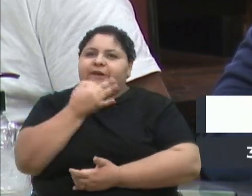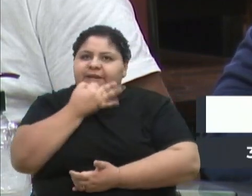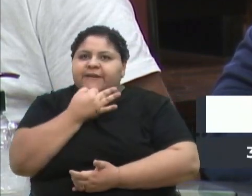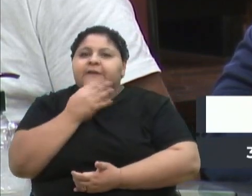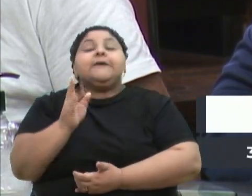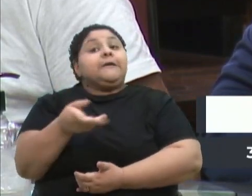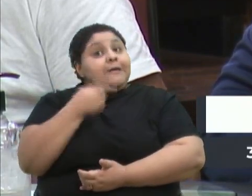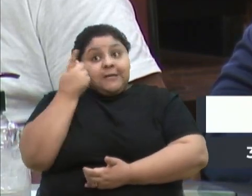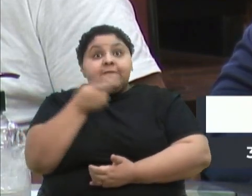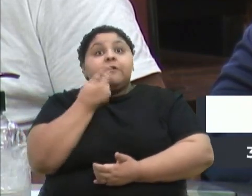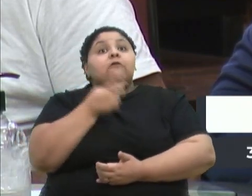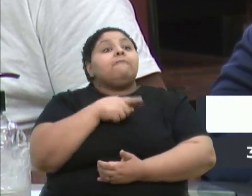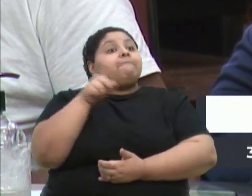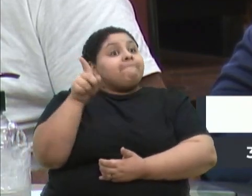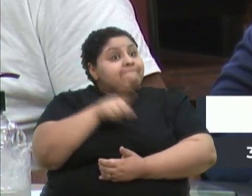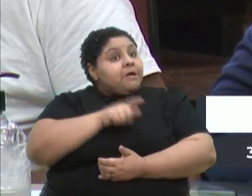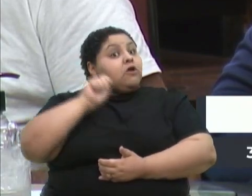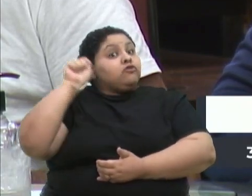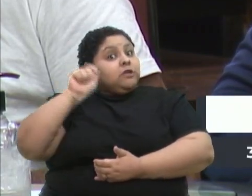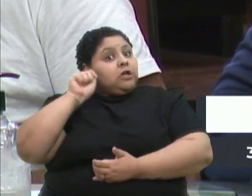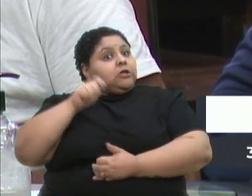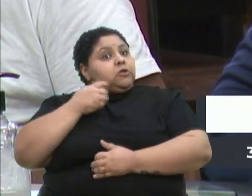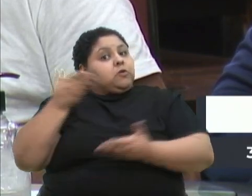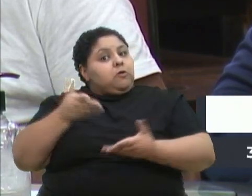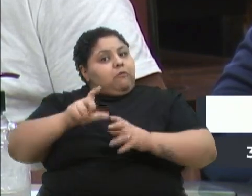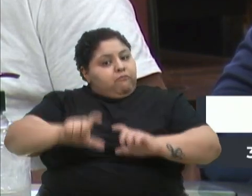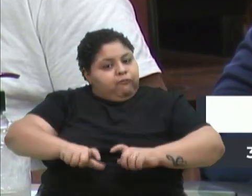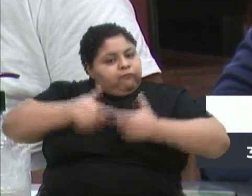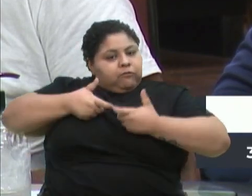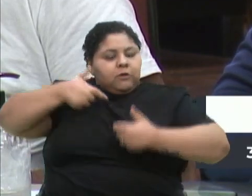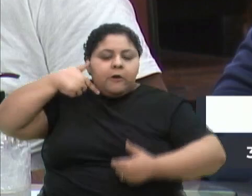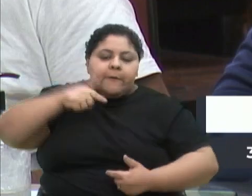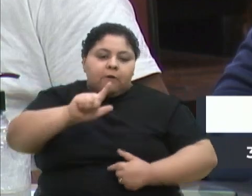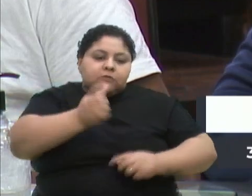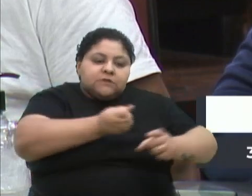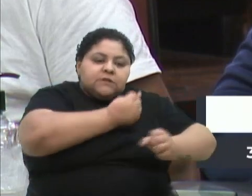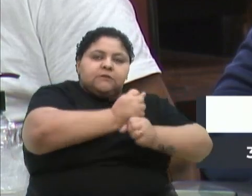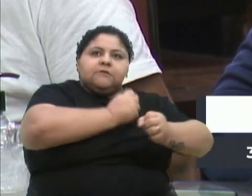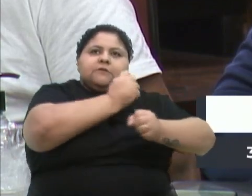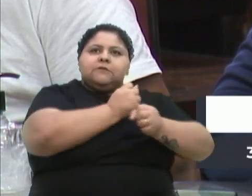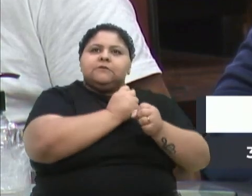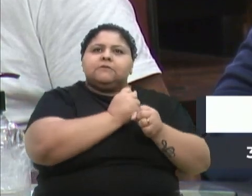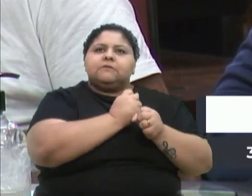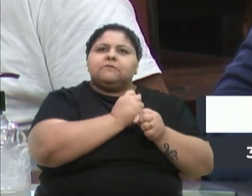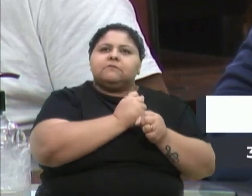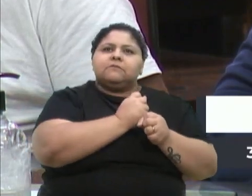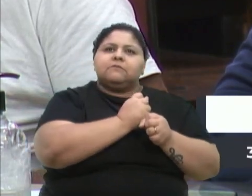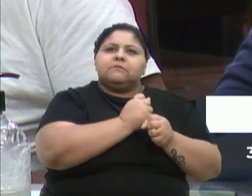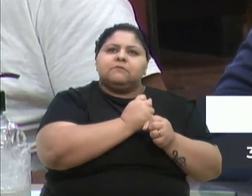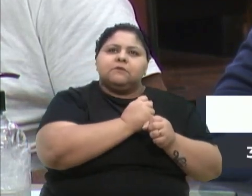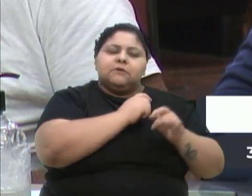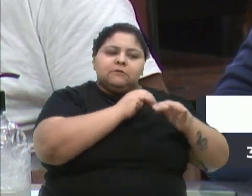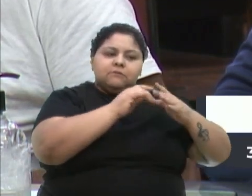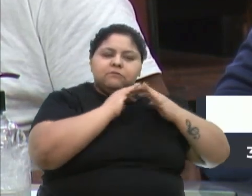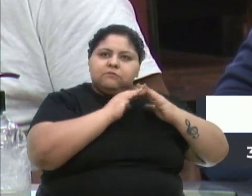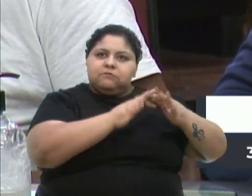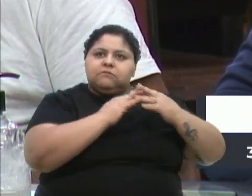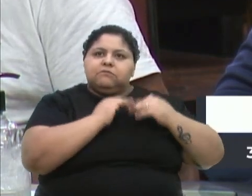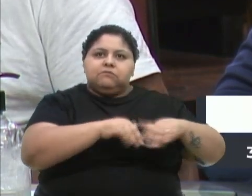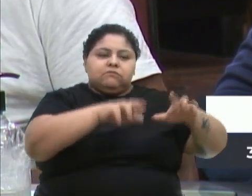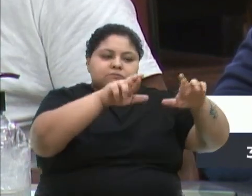disse, e agora o senador está empenhado para conseguir essa obra, né, essa mobilização